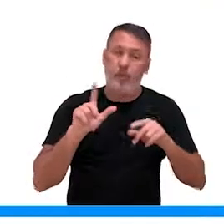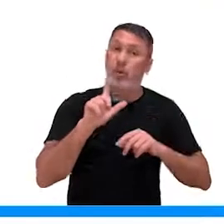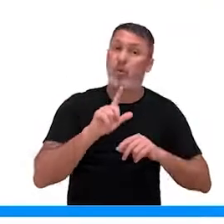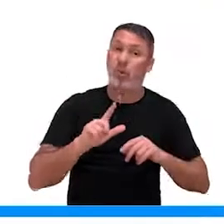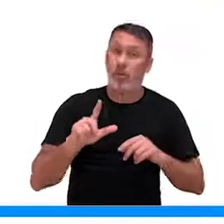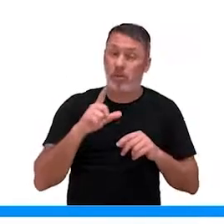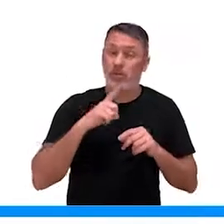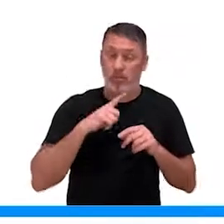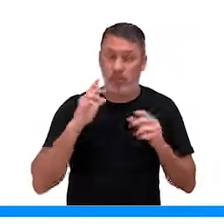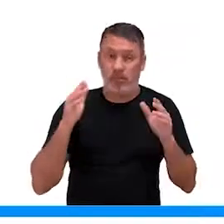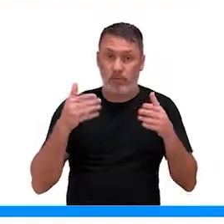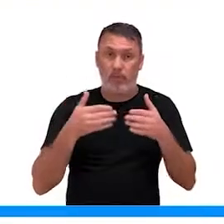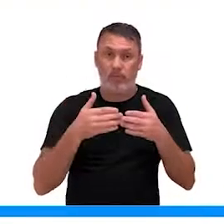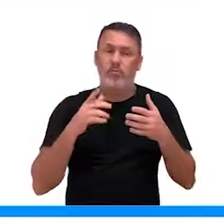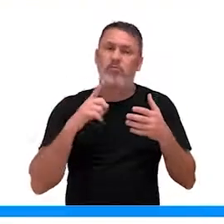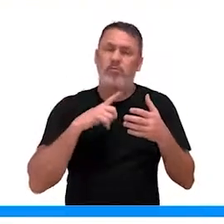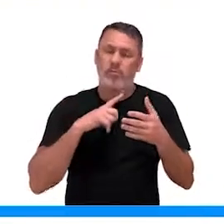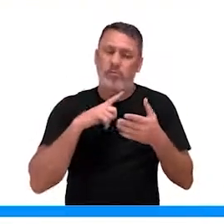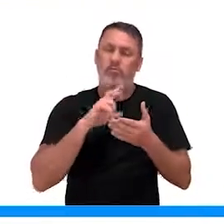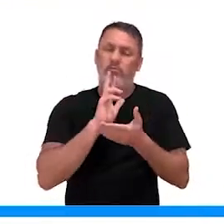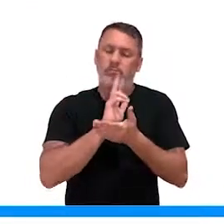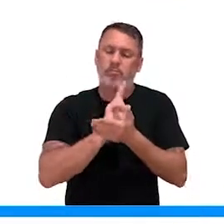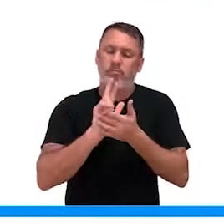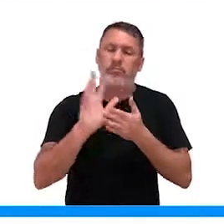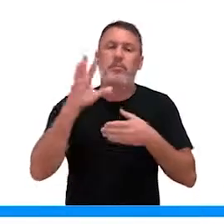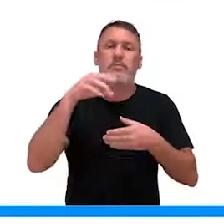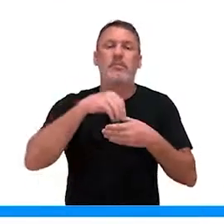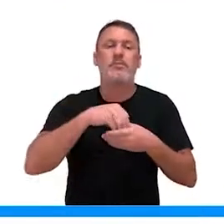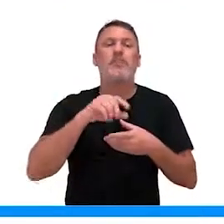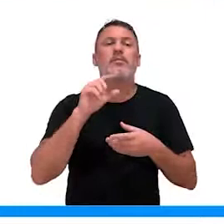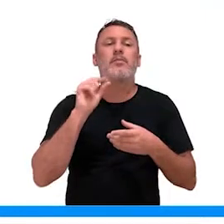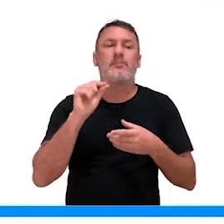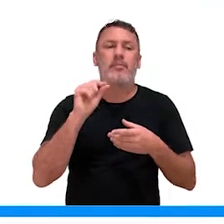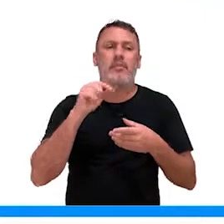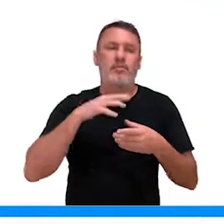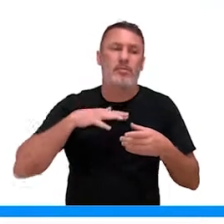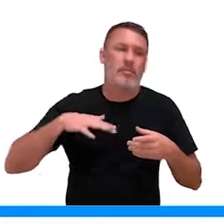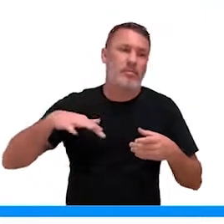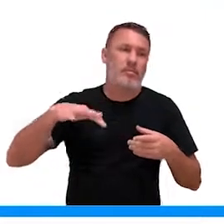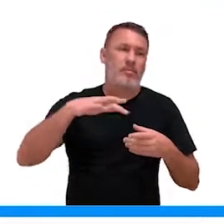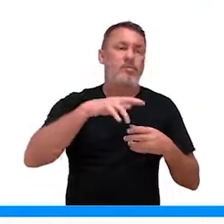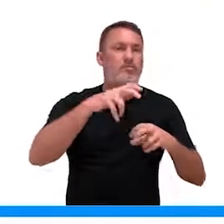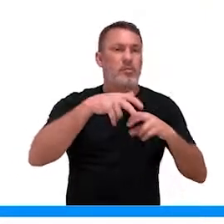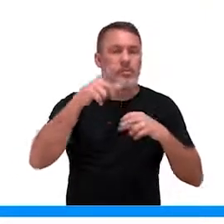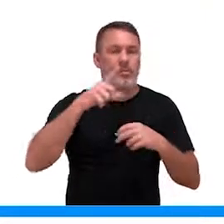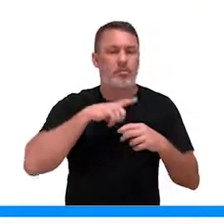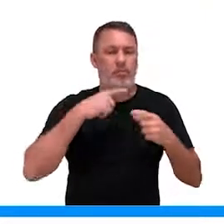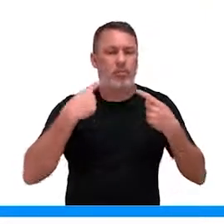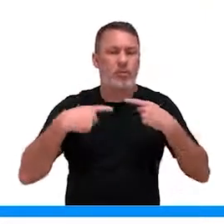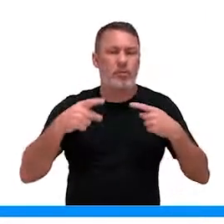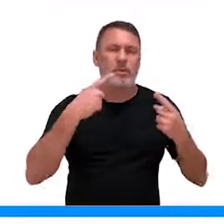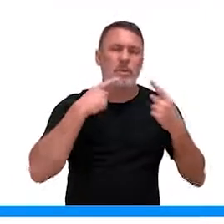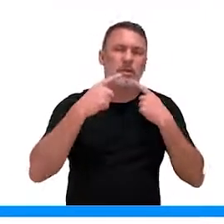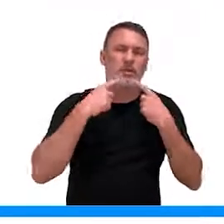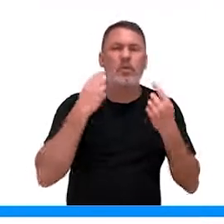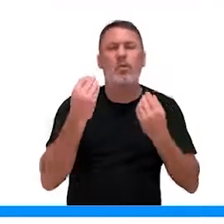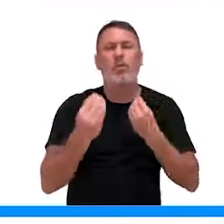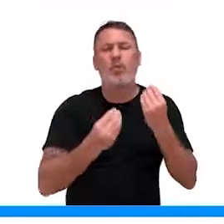definido, dentro de limites, tá? E aí que nós temos aqui discussões em relação